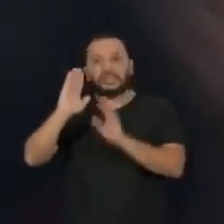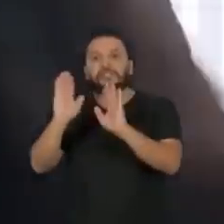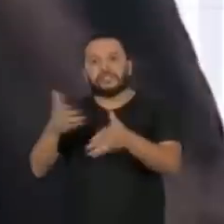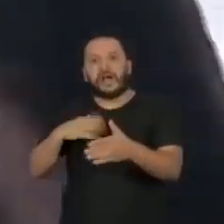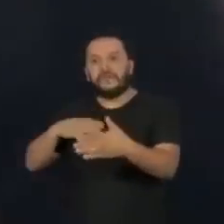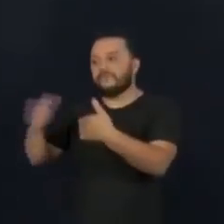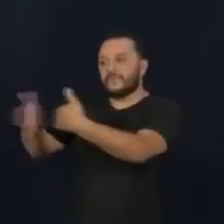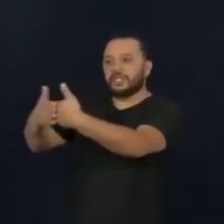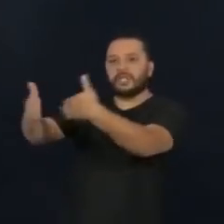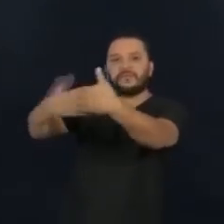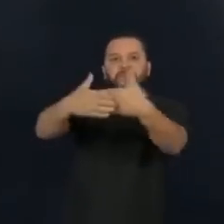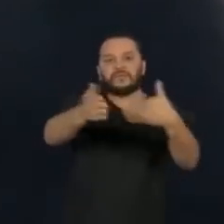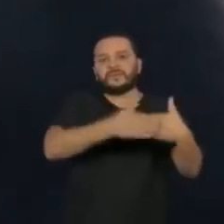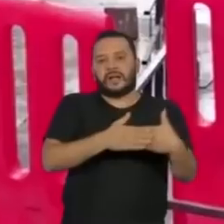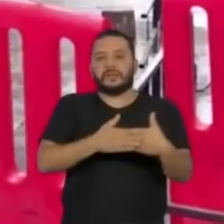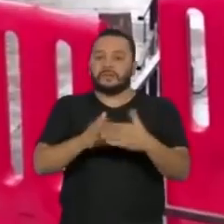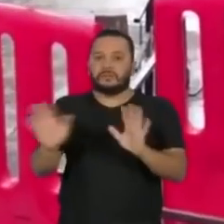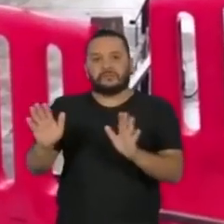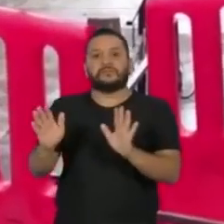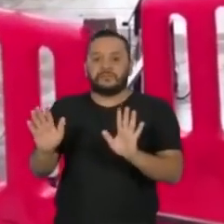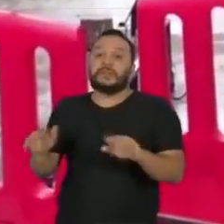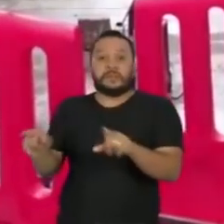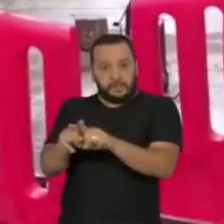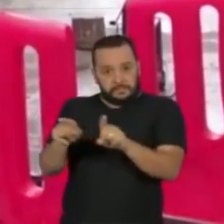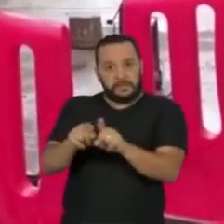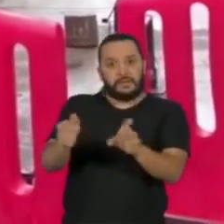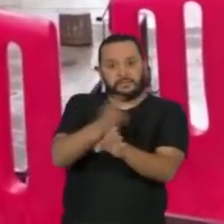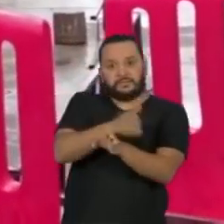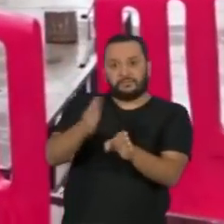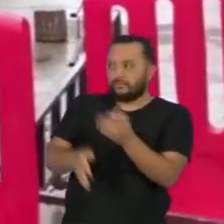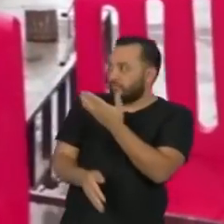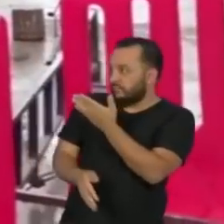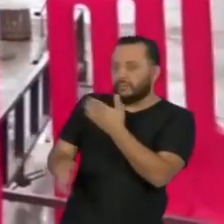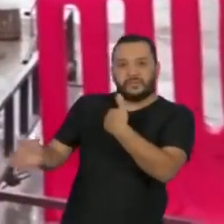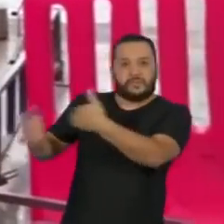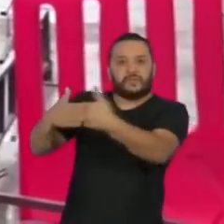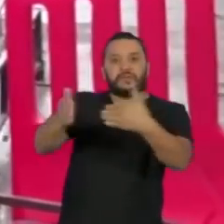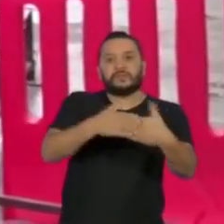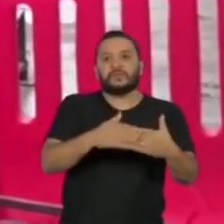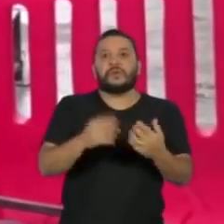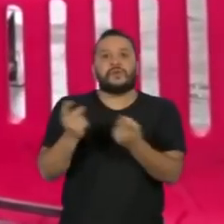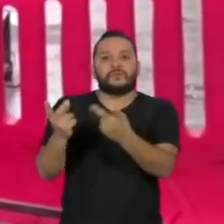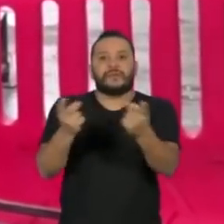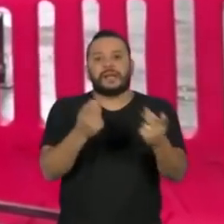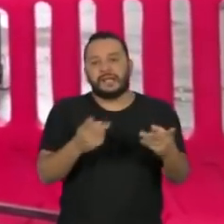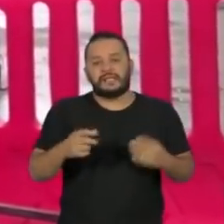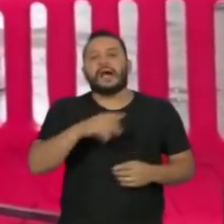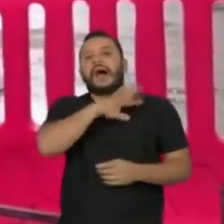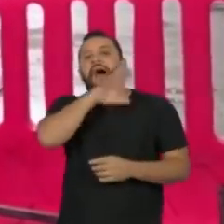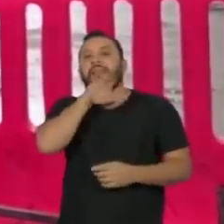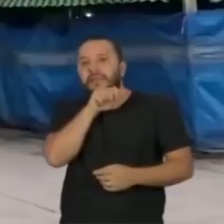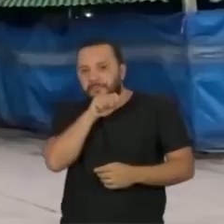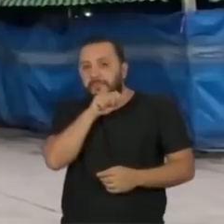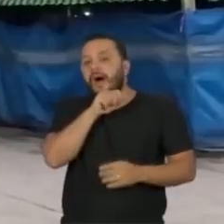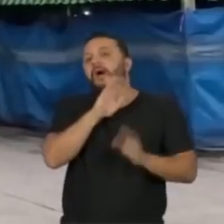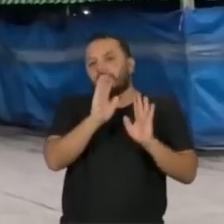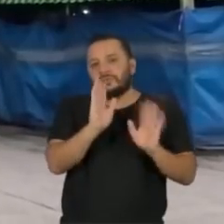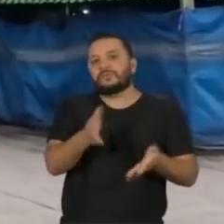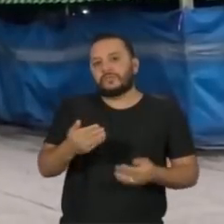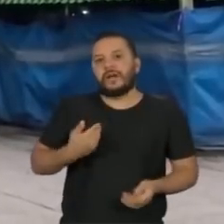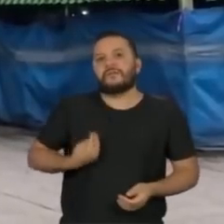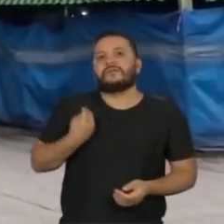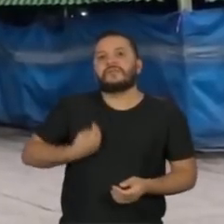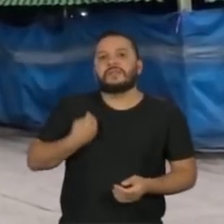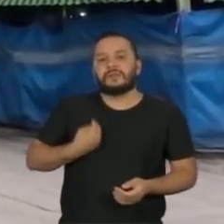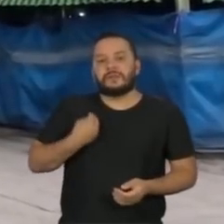o possível para lidar com a epidemia e fechou definitivamente o mercado de venda de animais vivos em Wuhan, onde surgiu